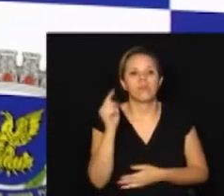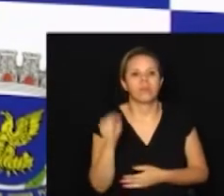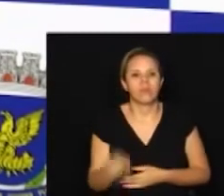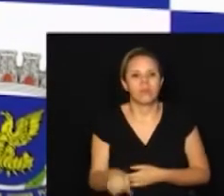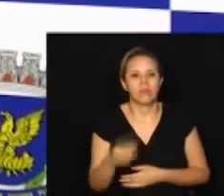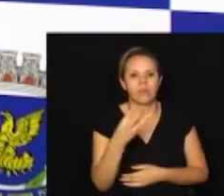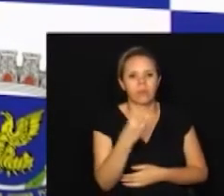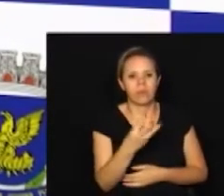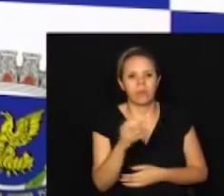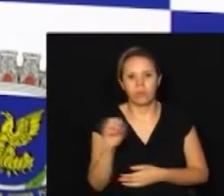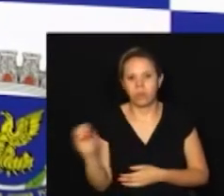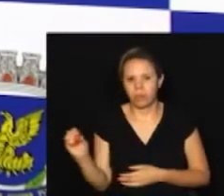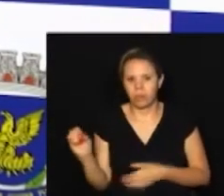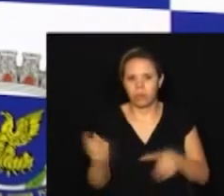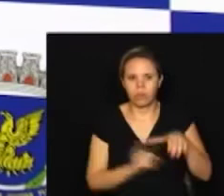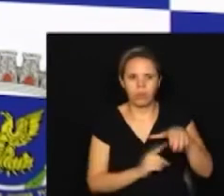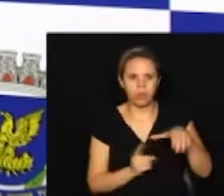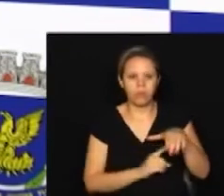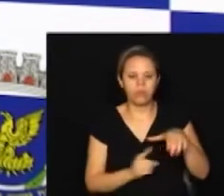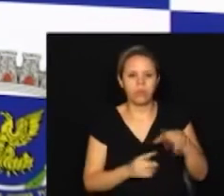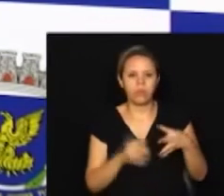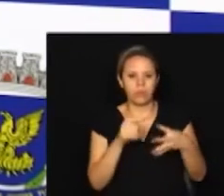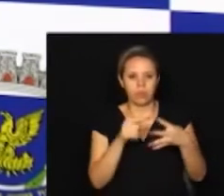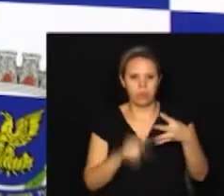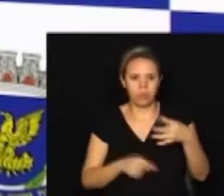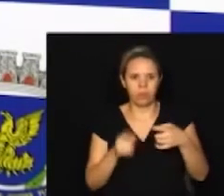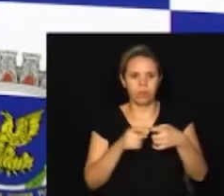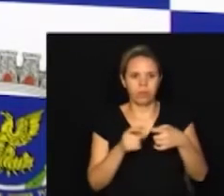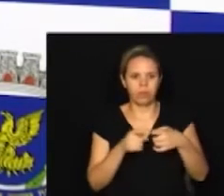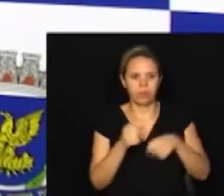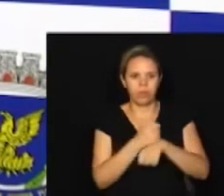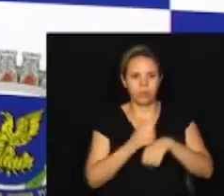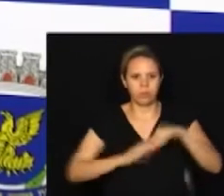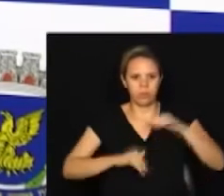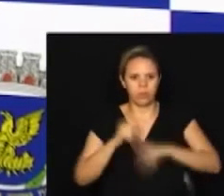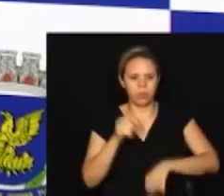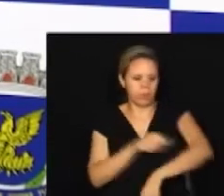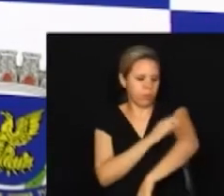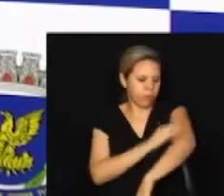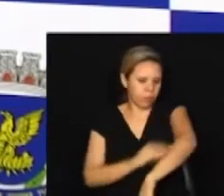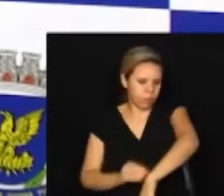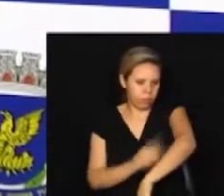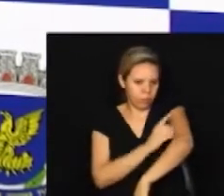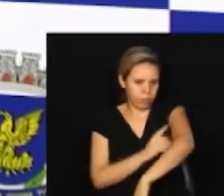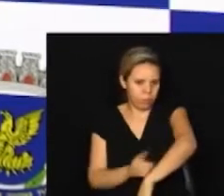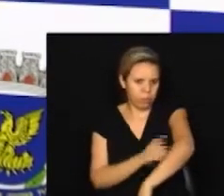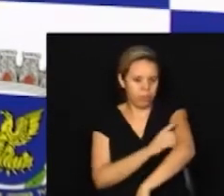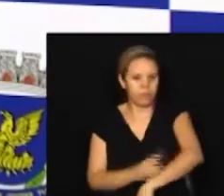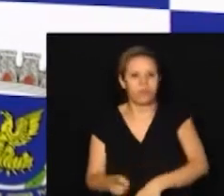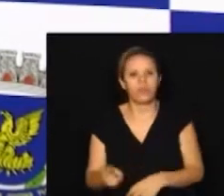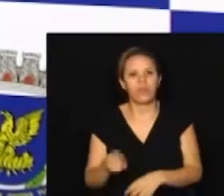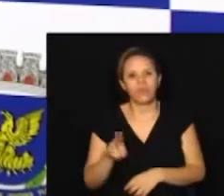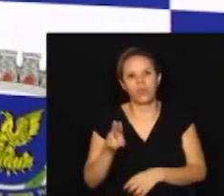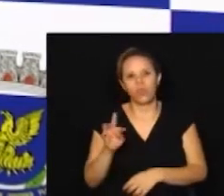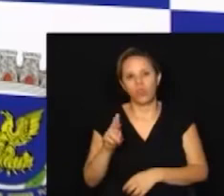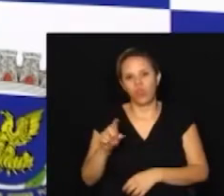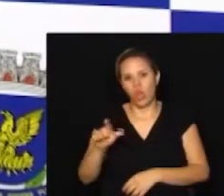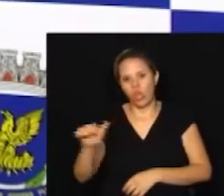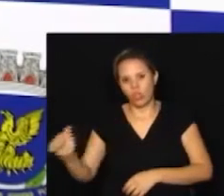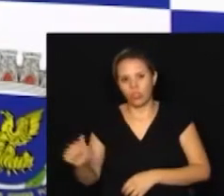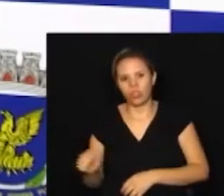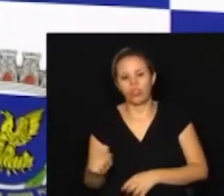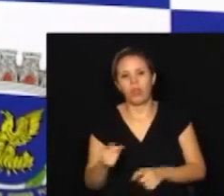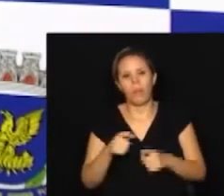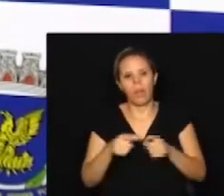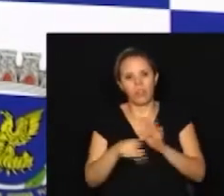1.300 consultas em 4 especialidades médicas: dermatologia, urologia,